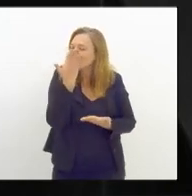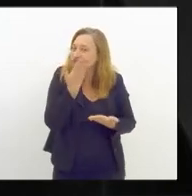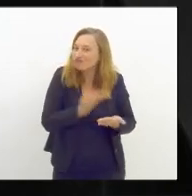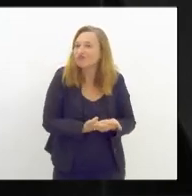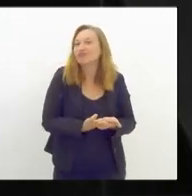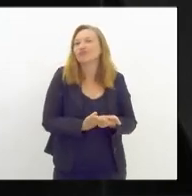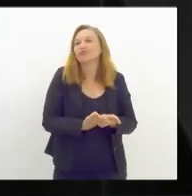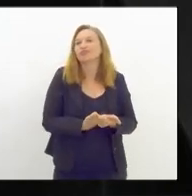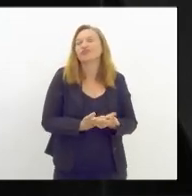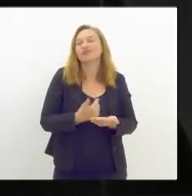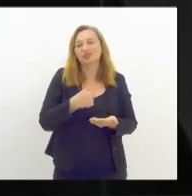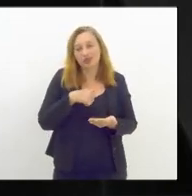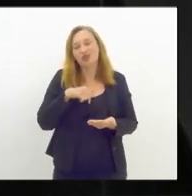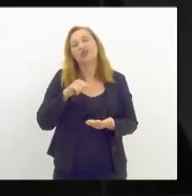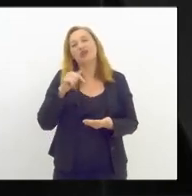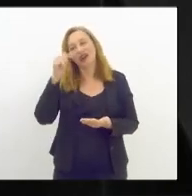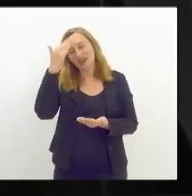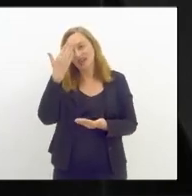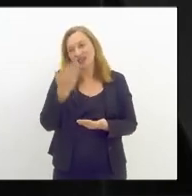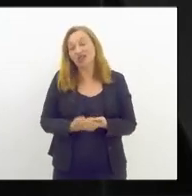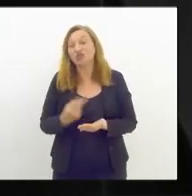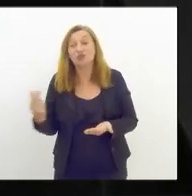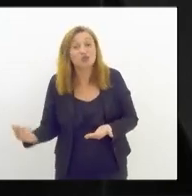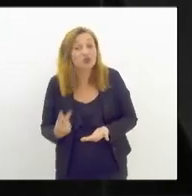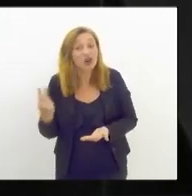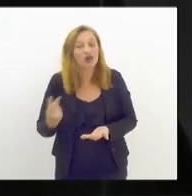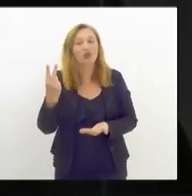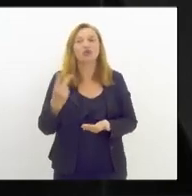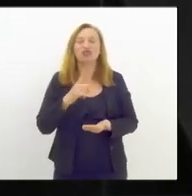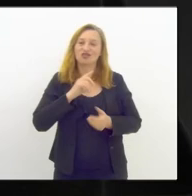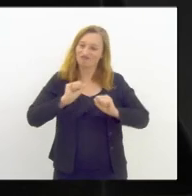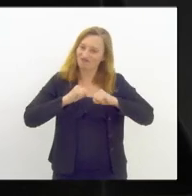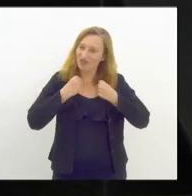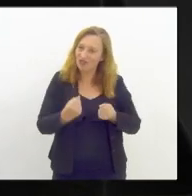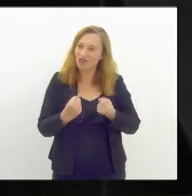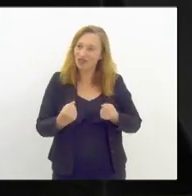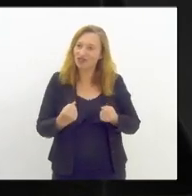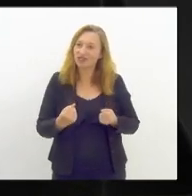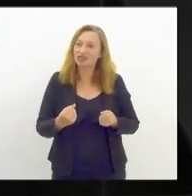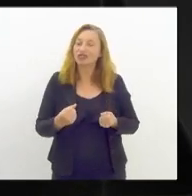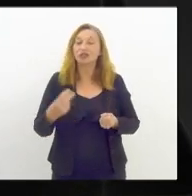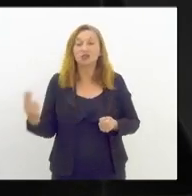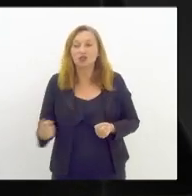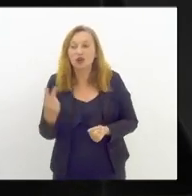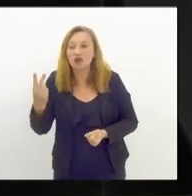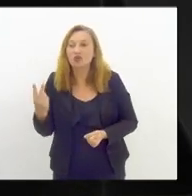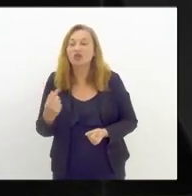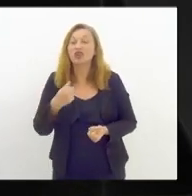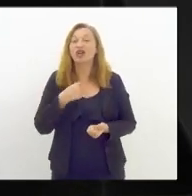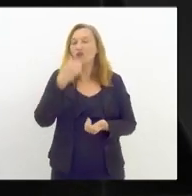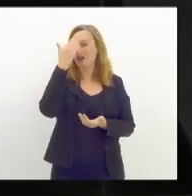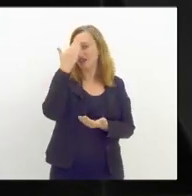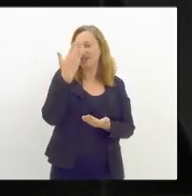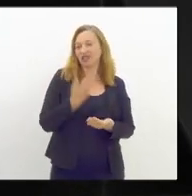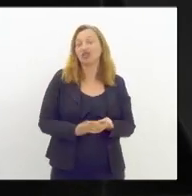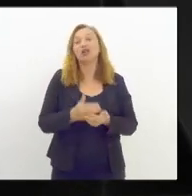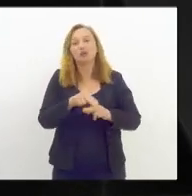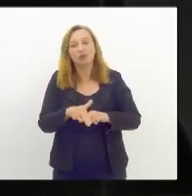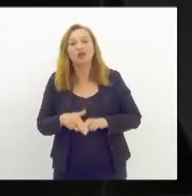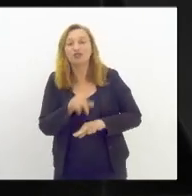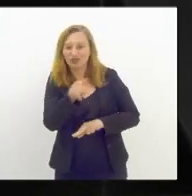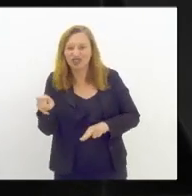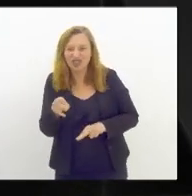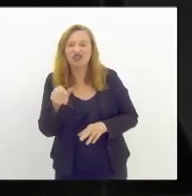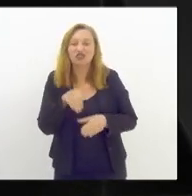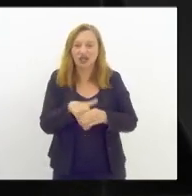naquilo que eu acredito nos valores que eu defendo nos valores que eu acredito por isso vocês